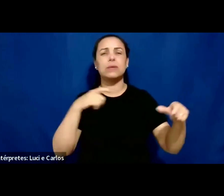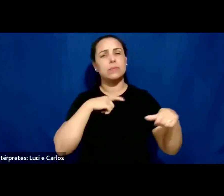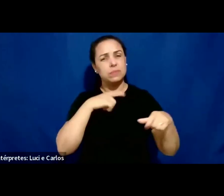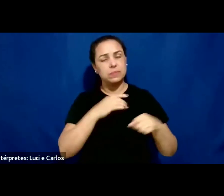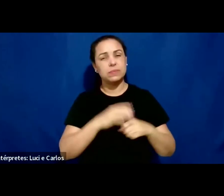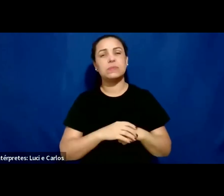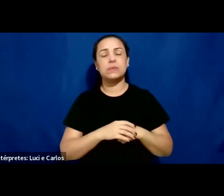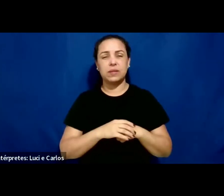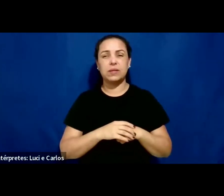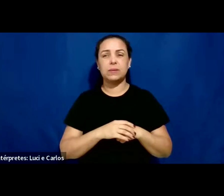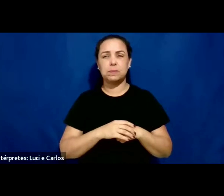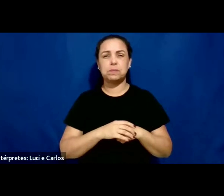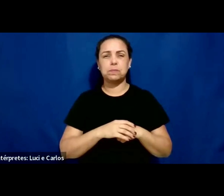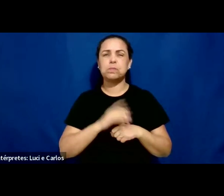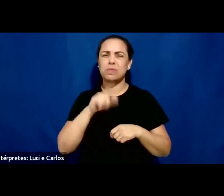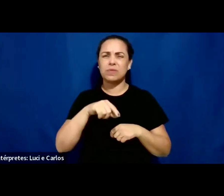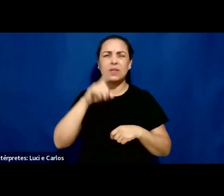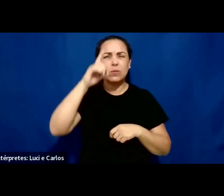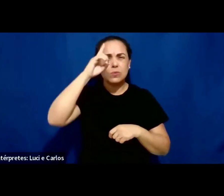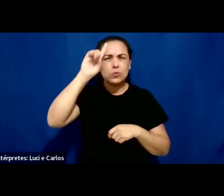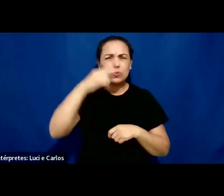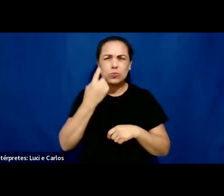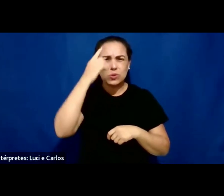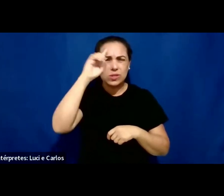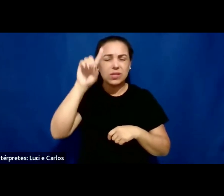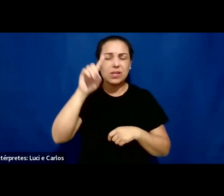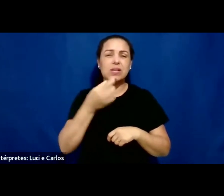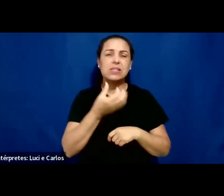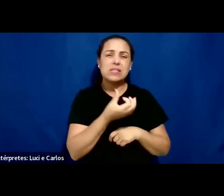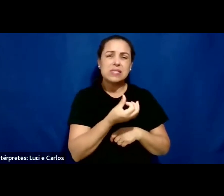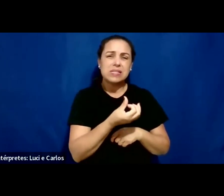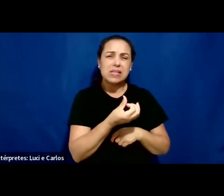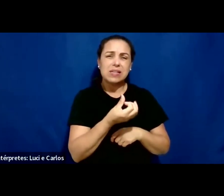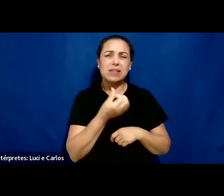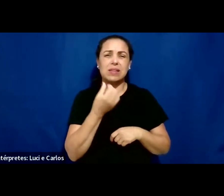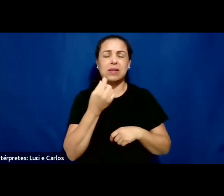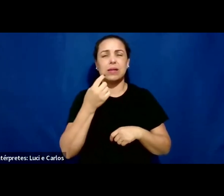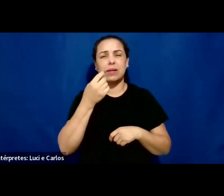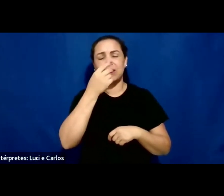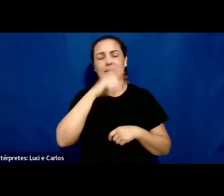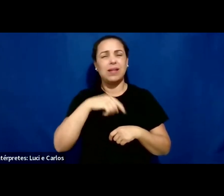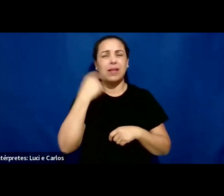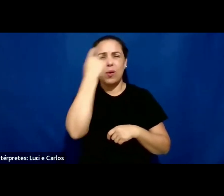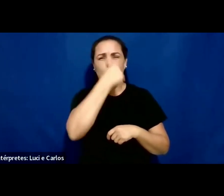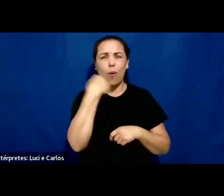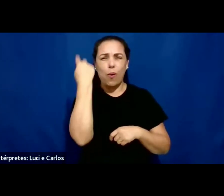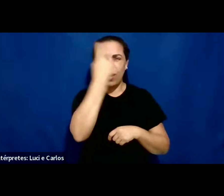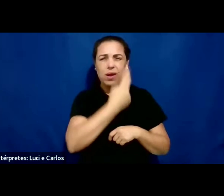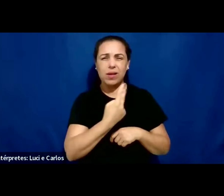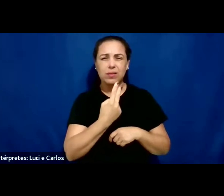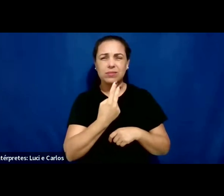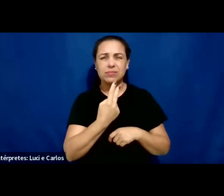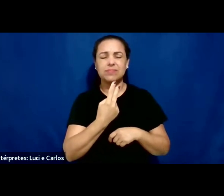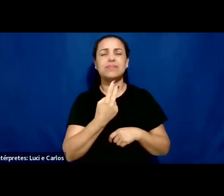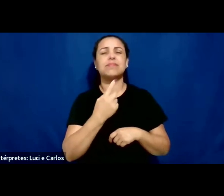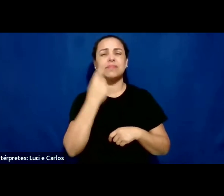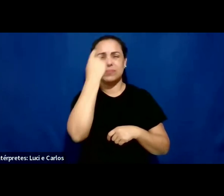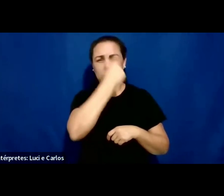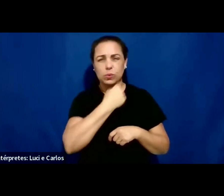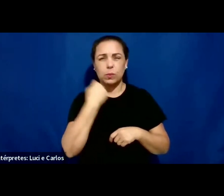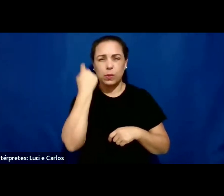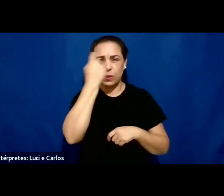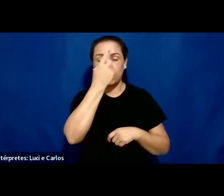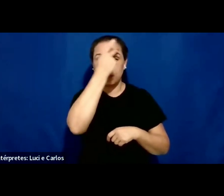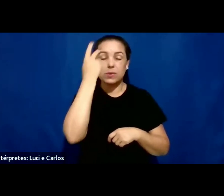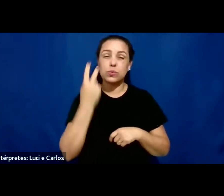61 pessoas por dia. 2 pessoas por hora com